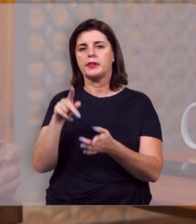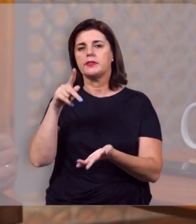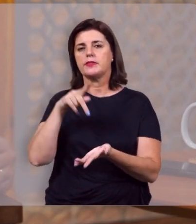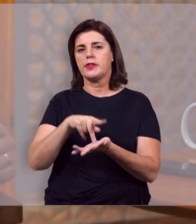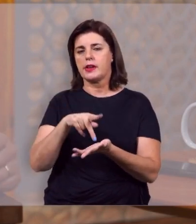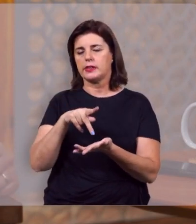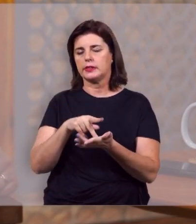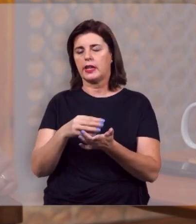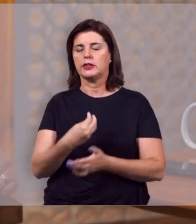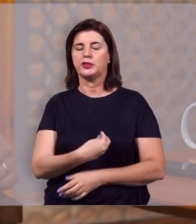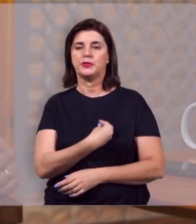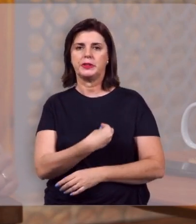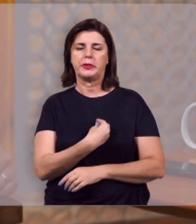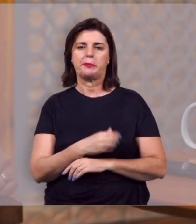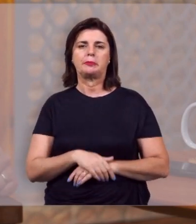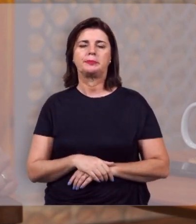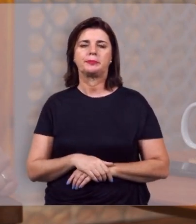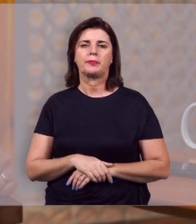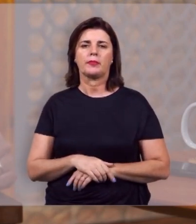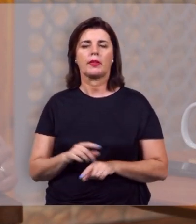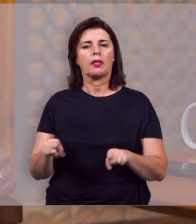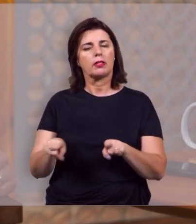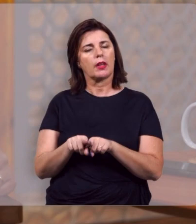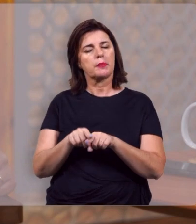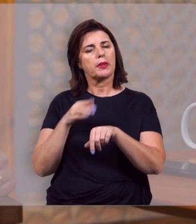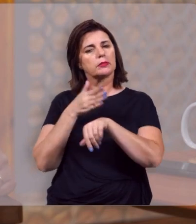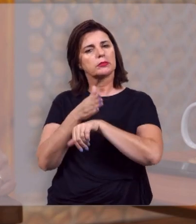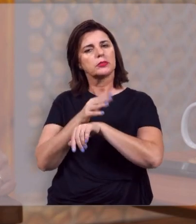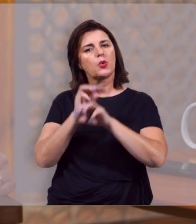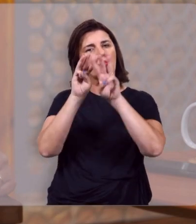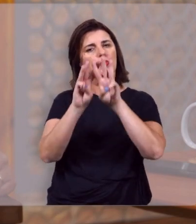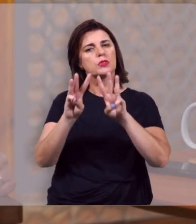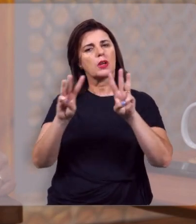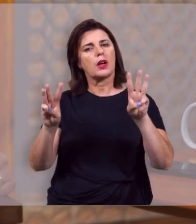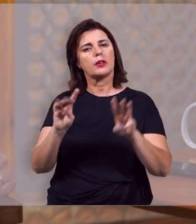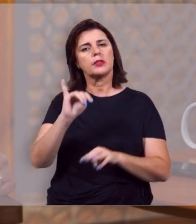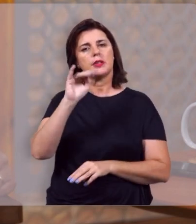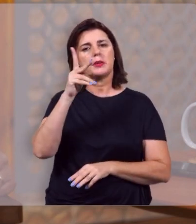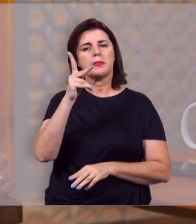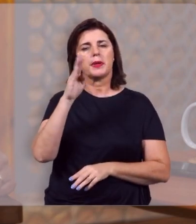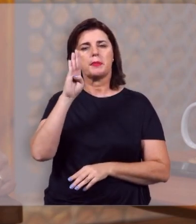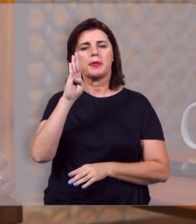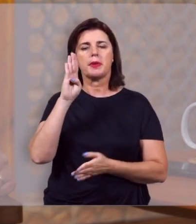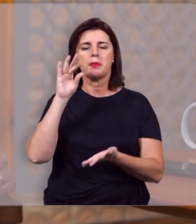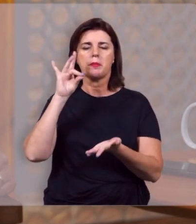no YouTube Programa Verdade e Vida. Visite também o nosso site